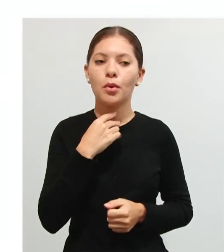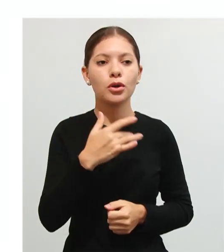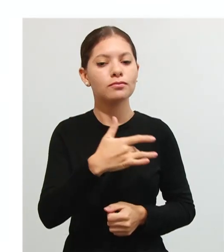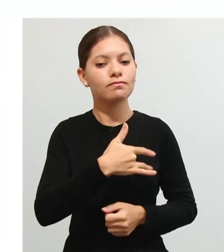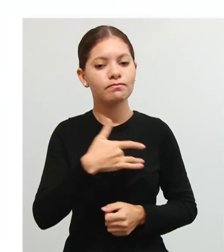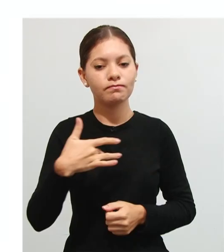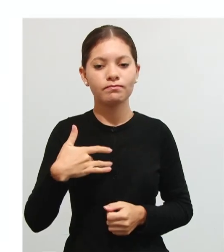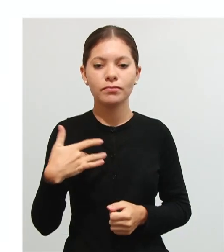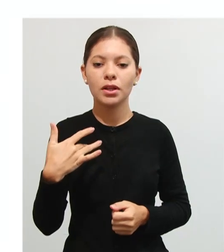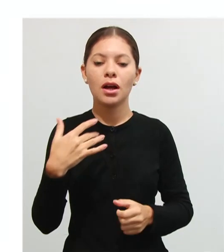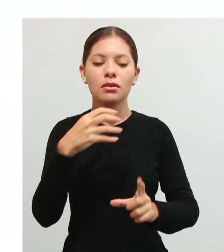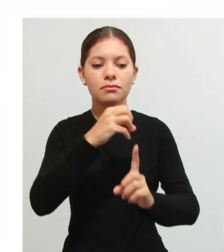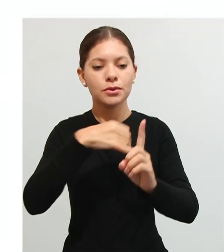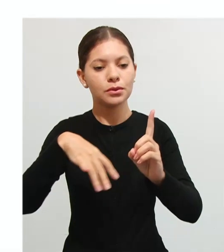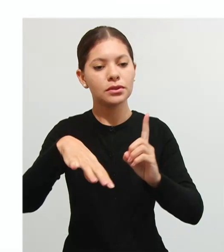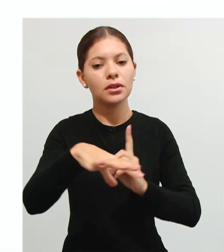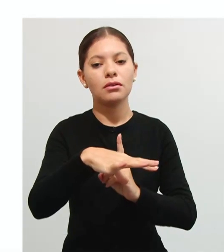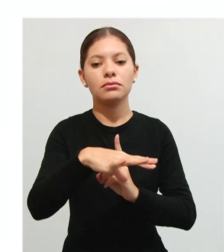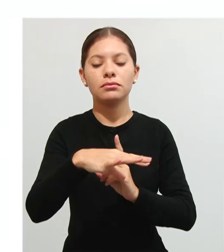da sustentabilidade ambiental.